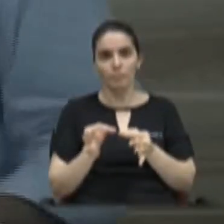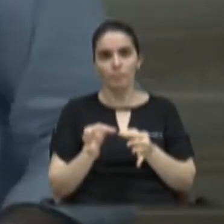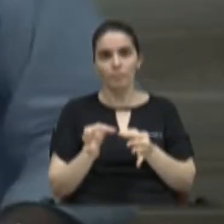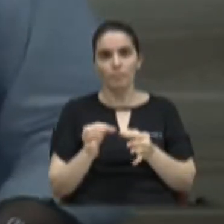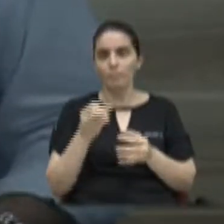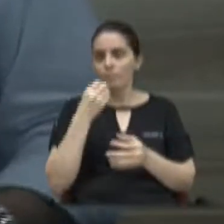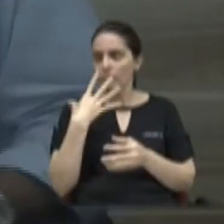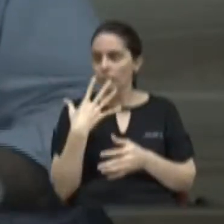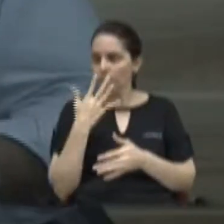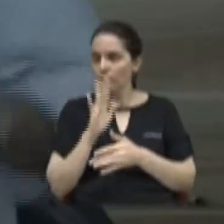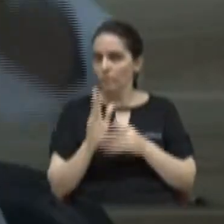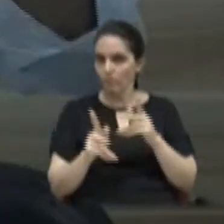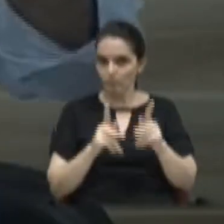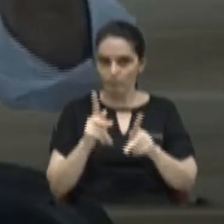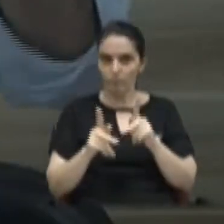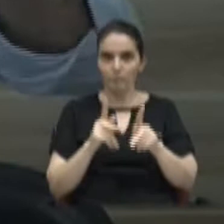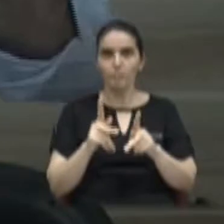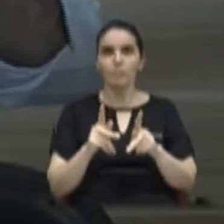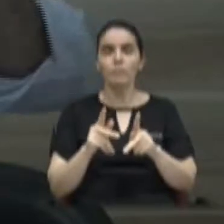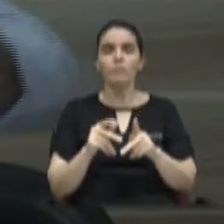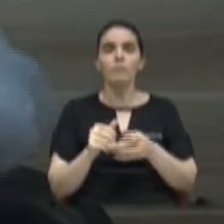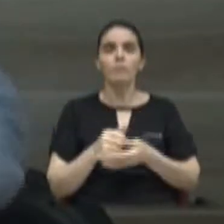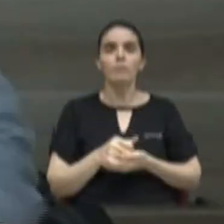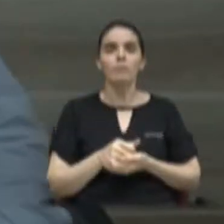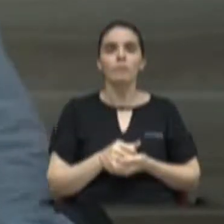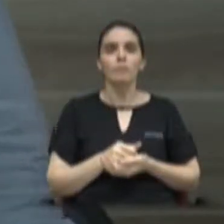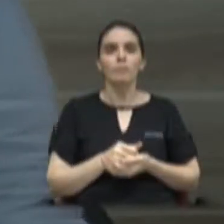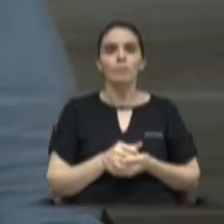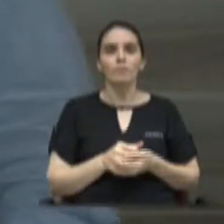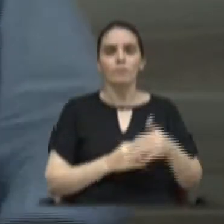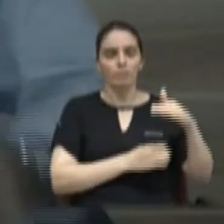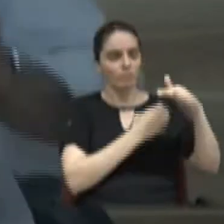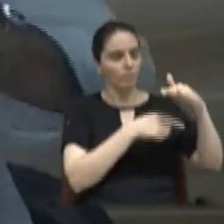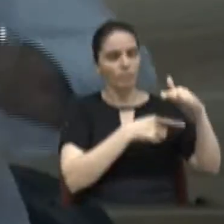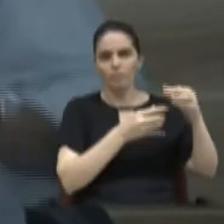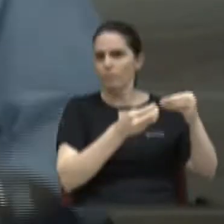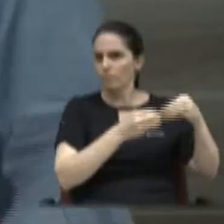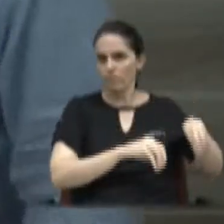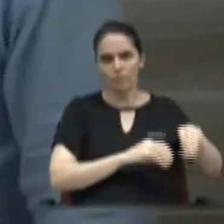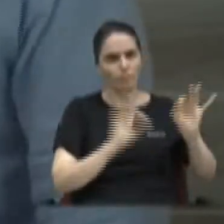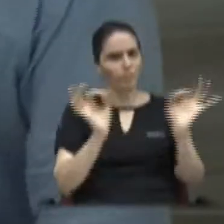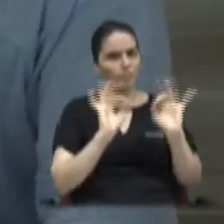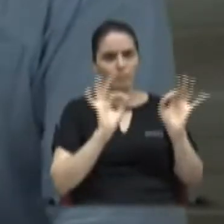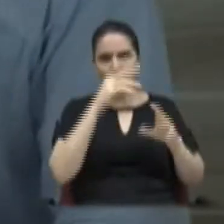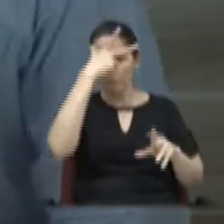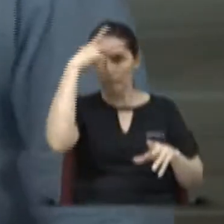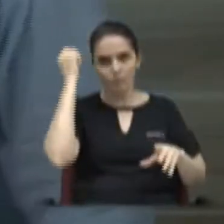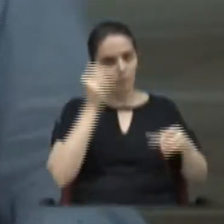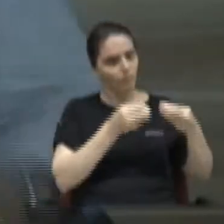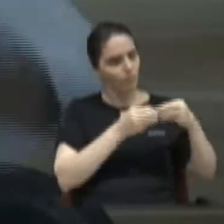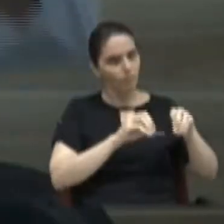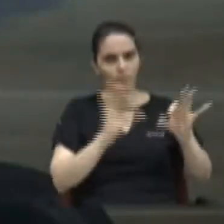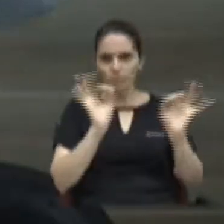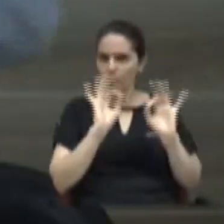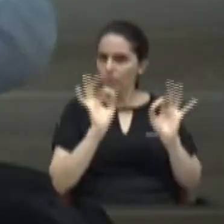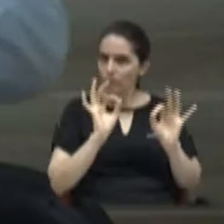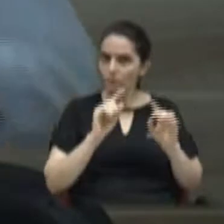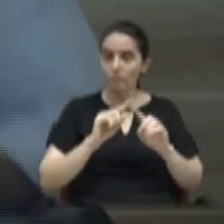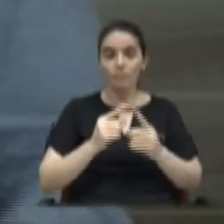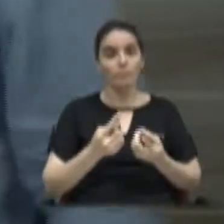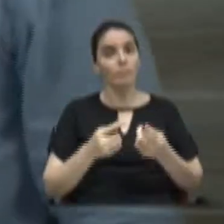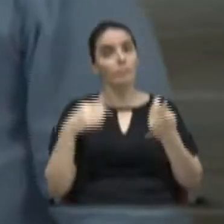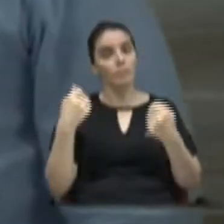da população. Reforço, ninguém quis prejudicar a concessionária, muito menos o prefeito, mas ele tem que estar...